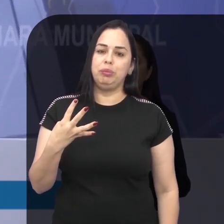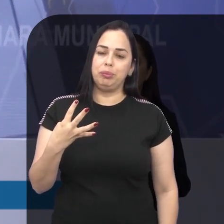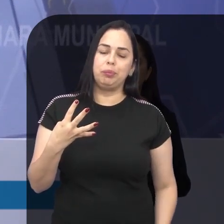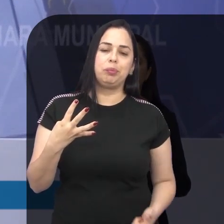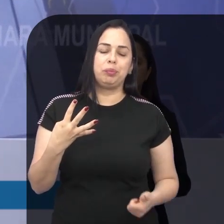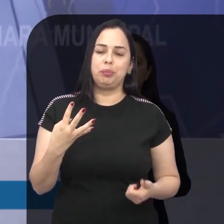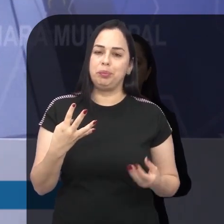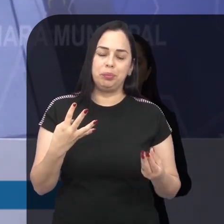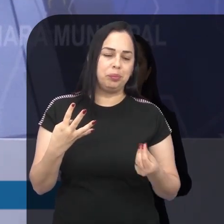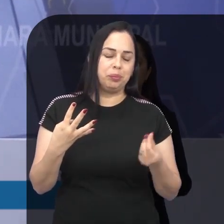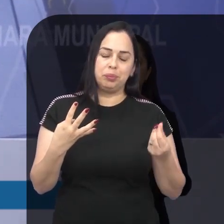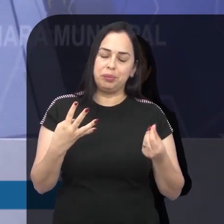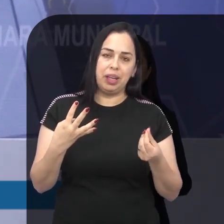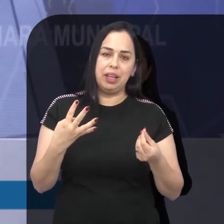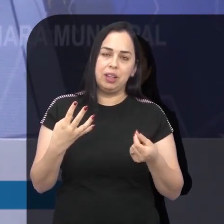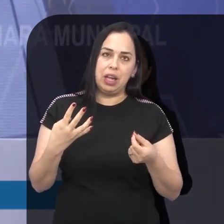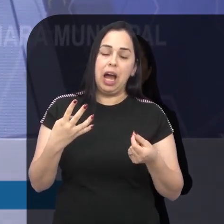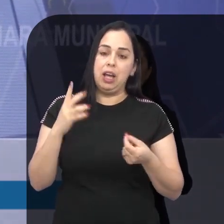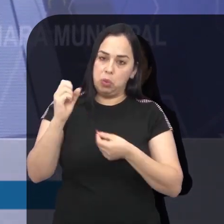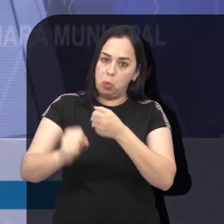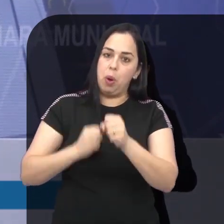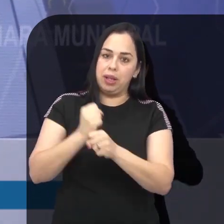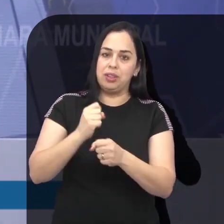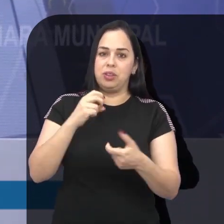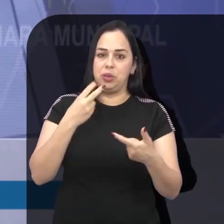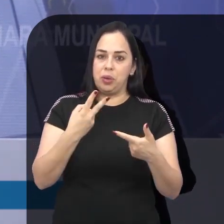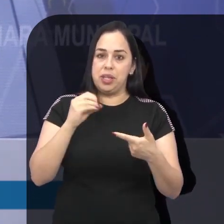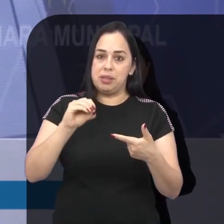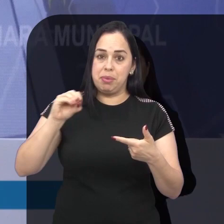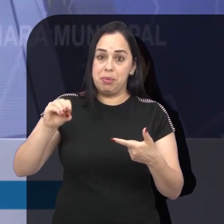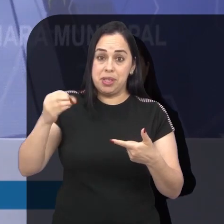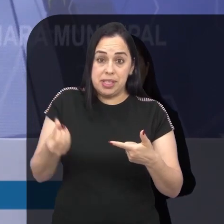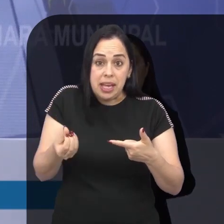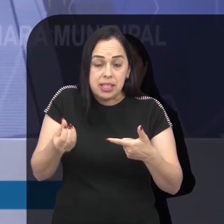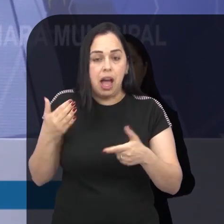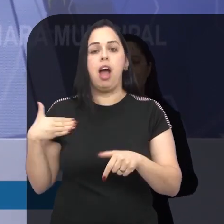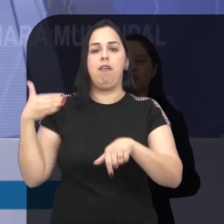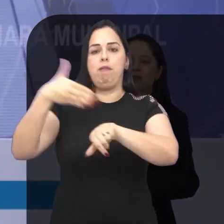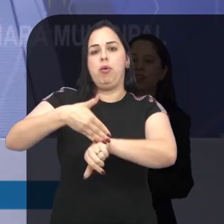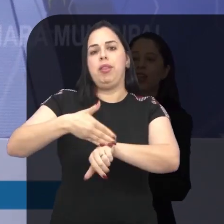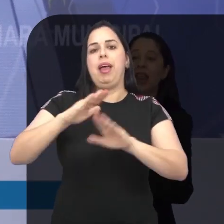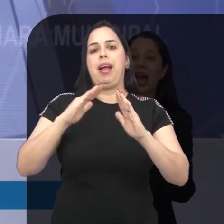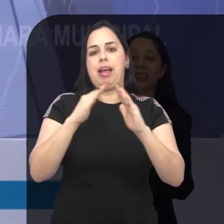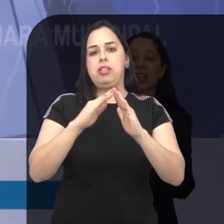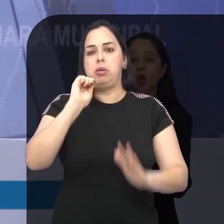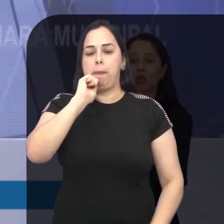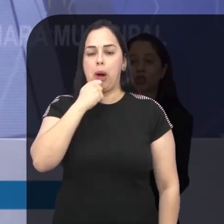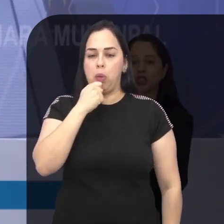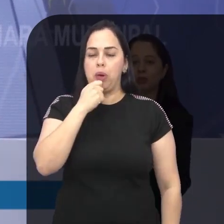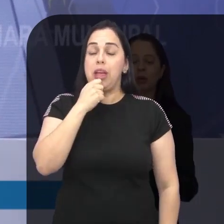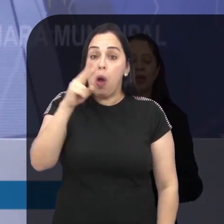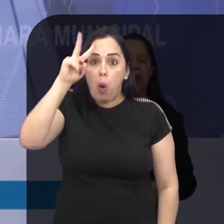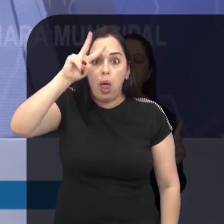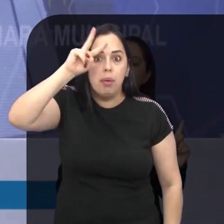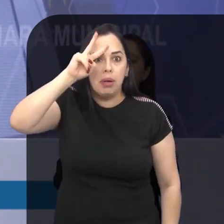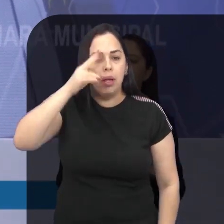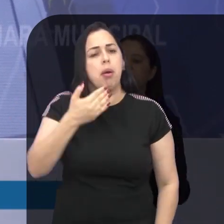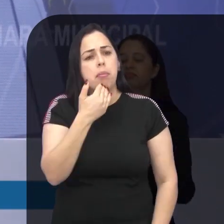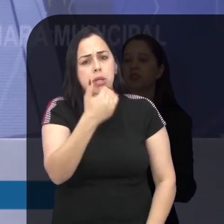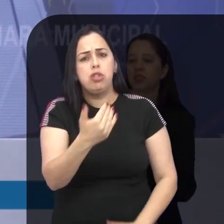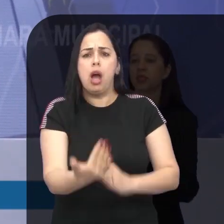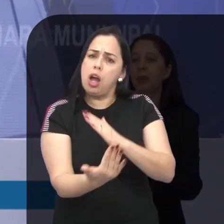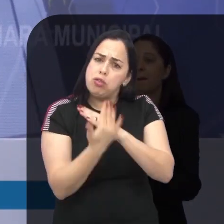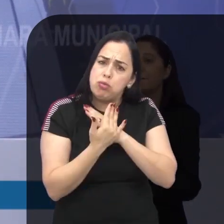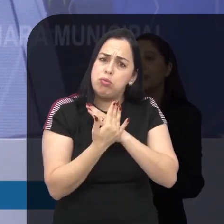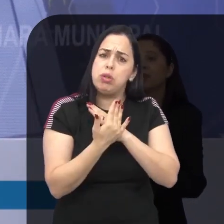E aí, quando foi em 2006, eu fui lá na padaria dele, eu me lembro como se fosse hoje. Pedi ajuda